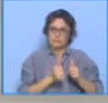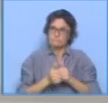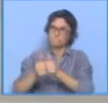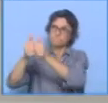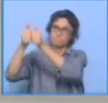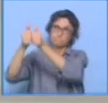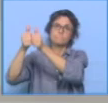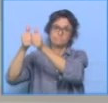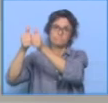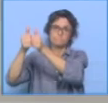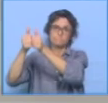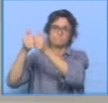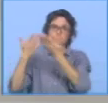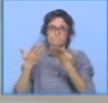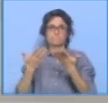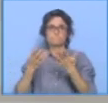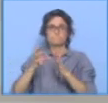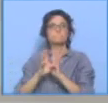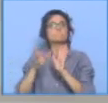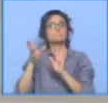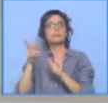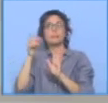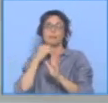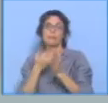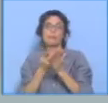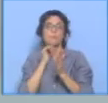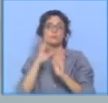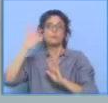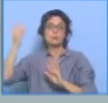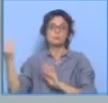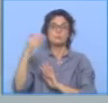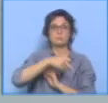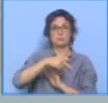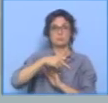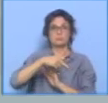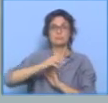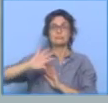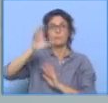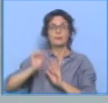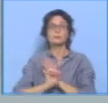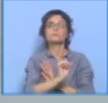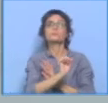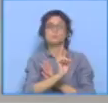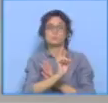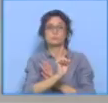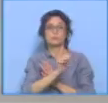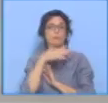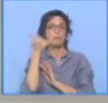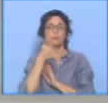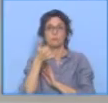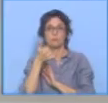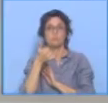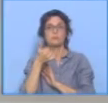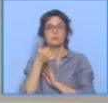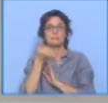e perduta, como cantaria Verdi na ópera Nabucco. Não é? Deus vos fará voltar, mas então é preciso pôr-se à escuta da